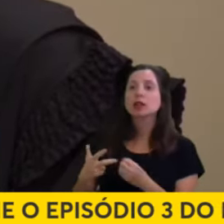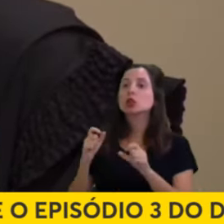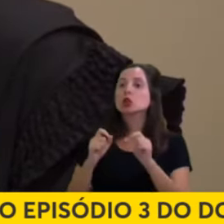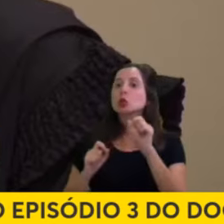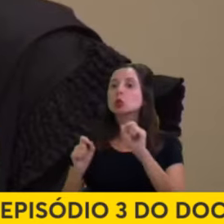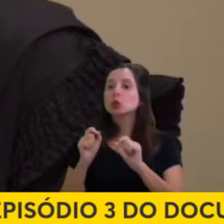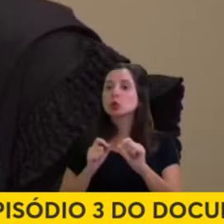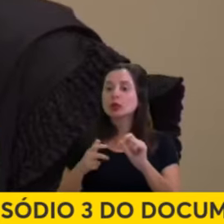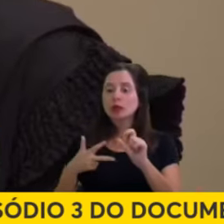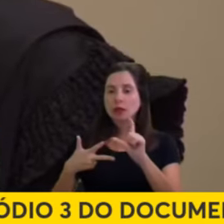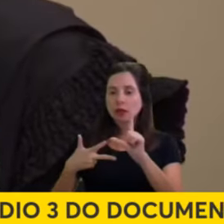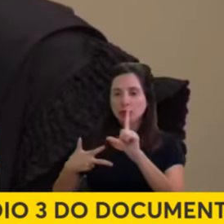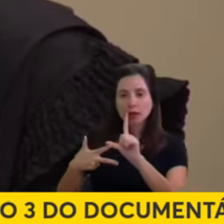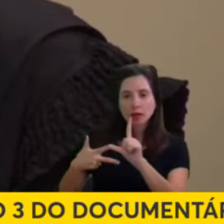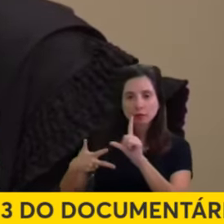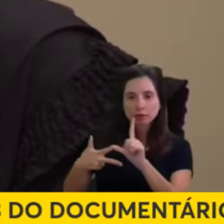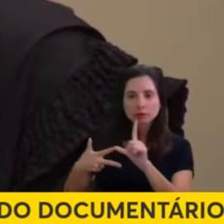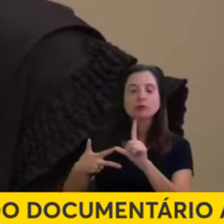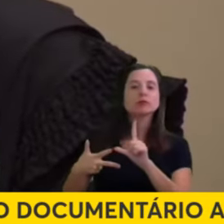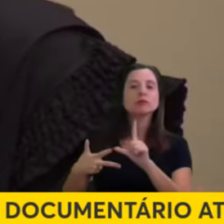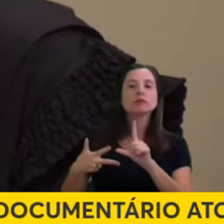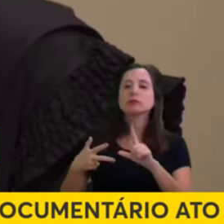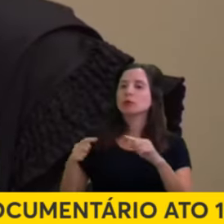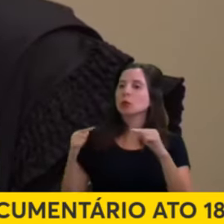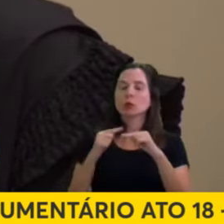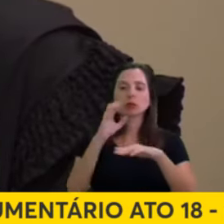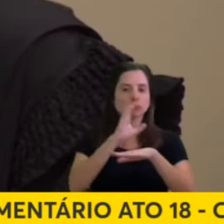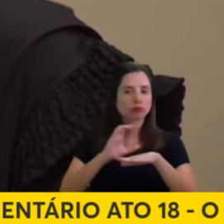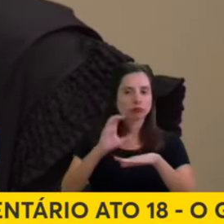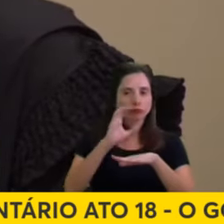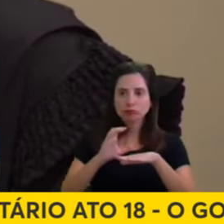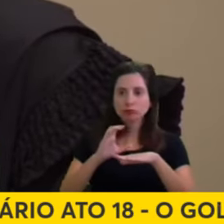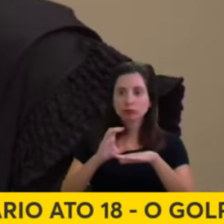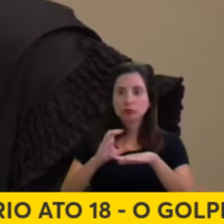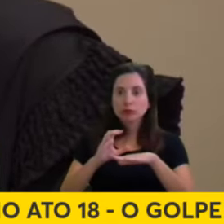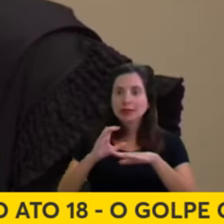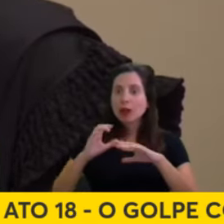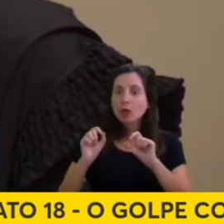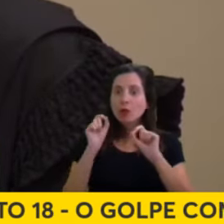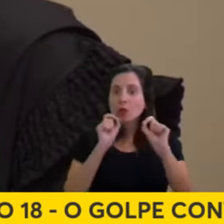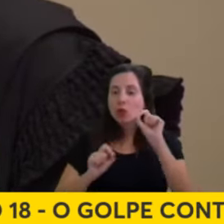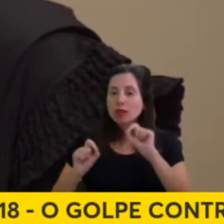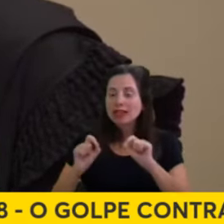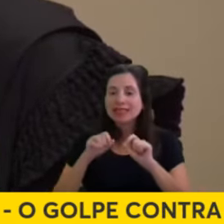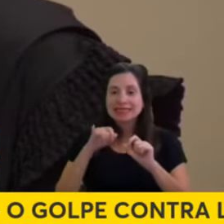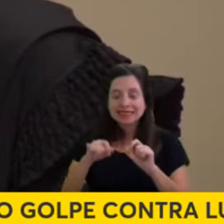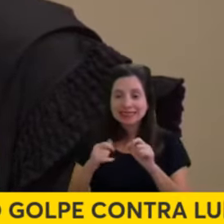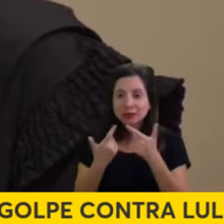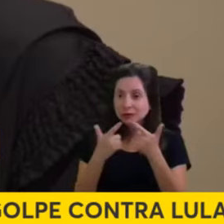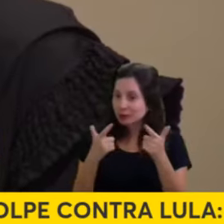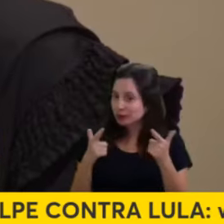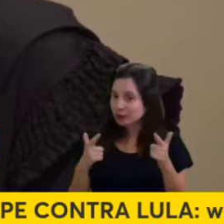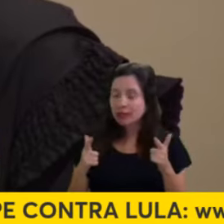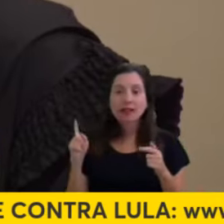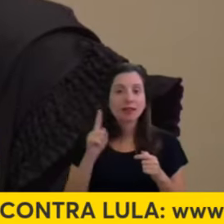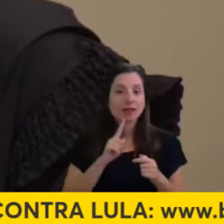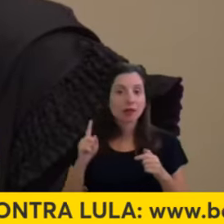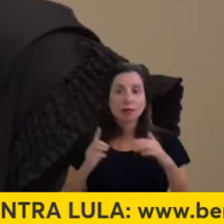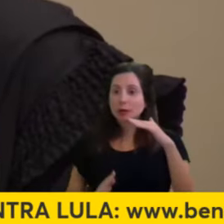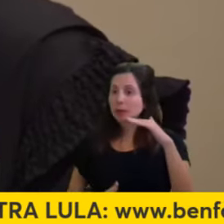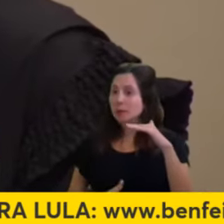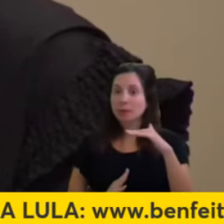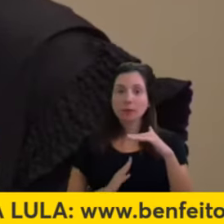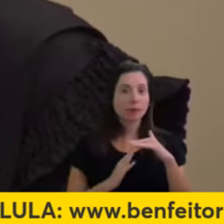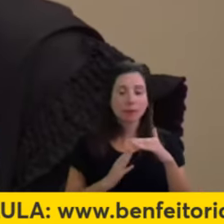misui da sua atribuição constitucional da mesma sorte é evidente que essa ausência de regulamentação não impede o estabelecimento de determinados